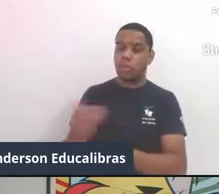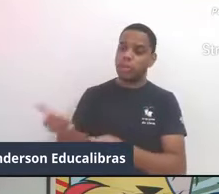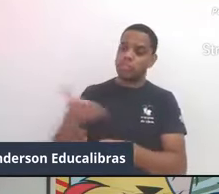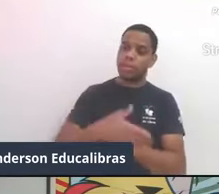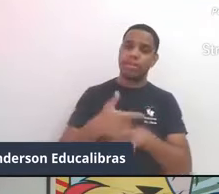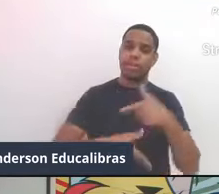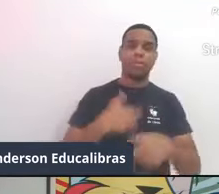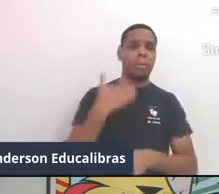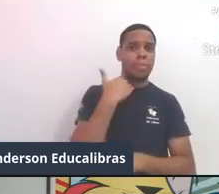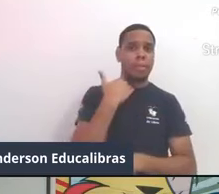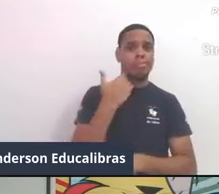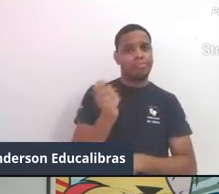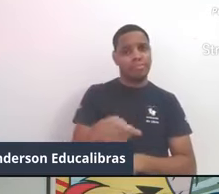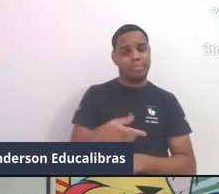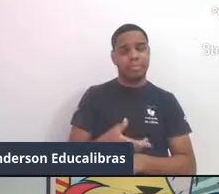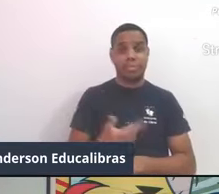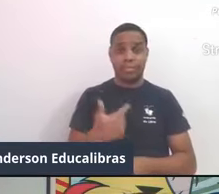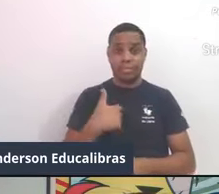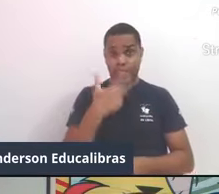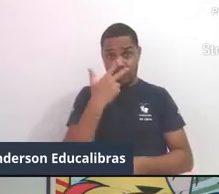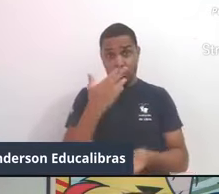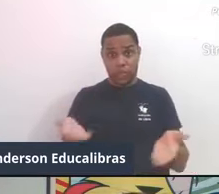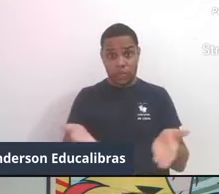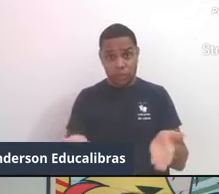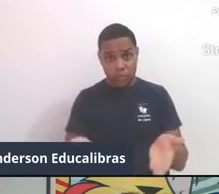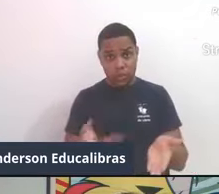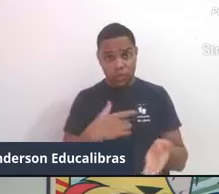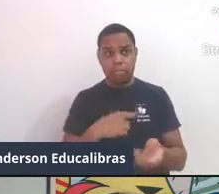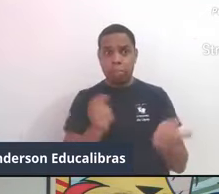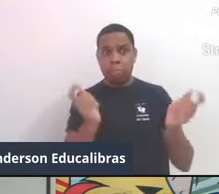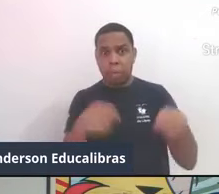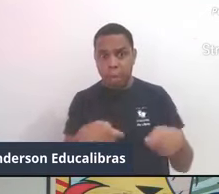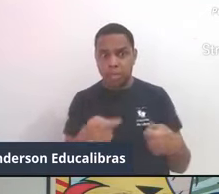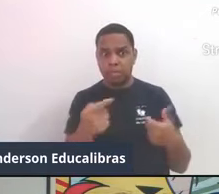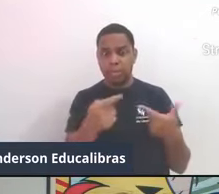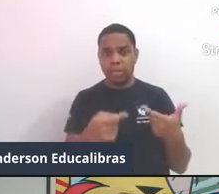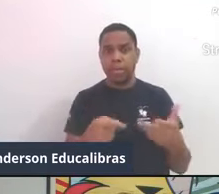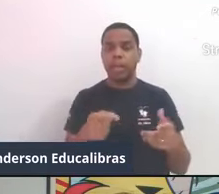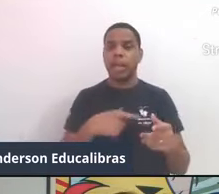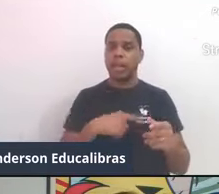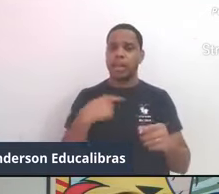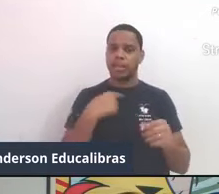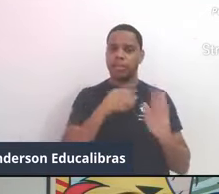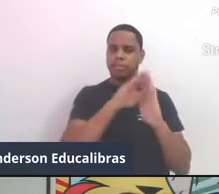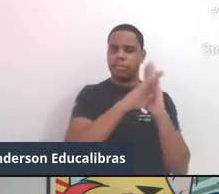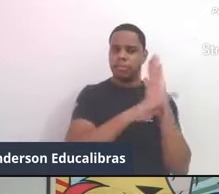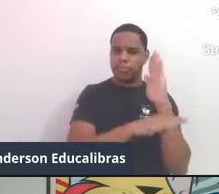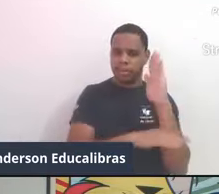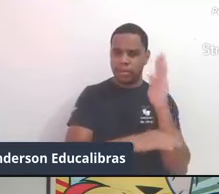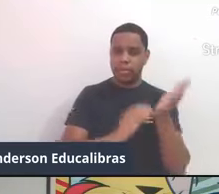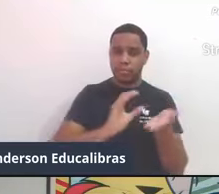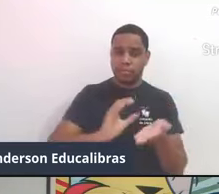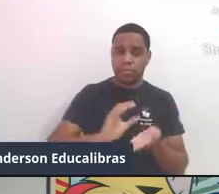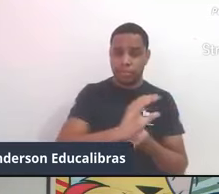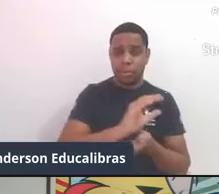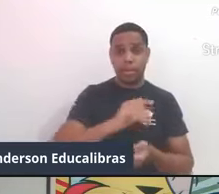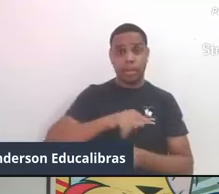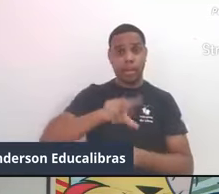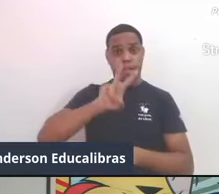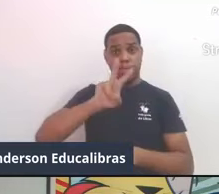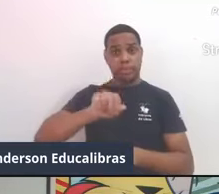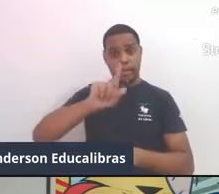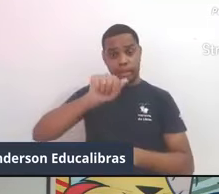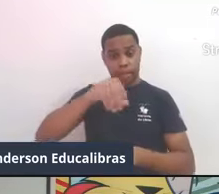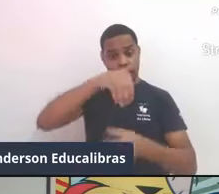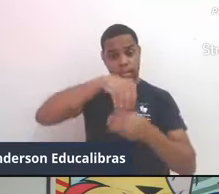Eu acho que hoje, o que a gente tem olhado como possibilidade é programas que a gente financia não só para as vagas existentes no